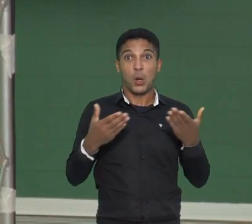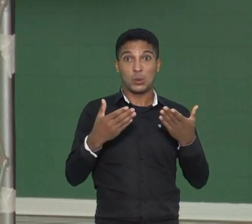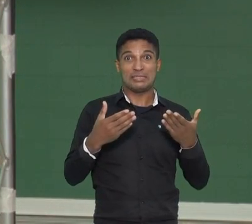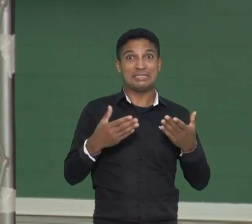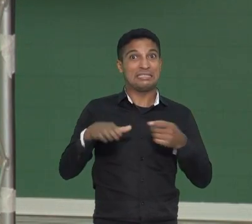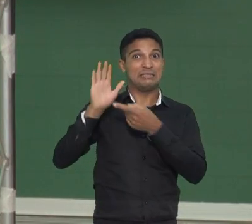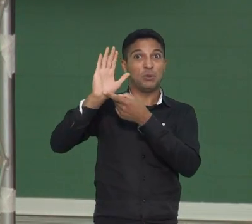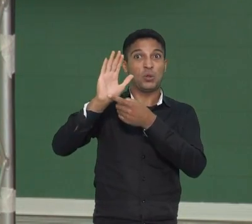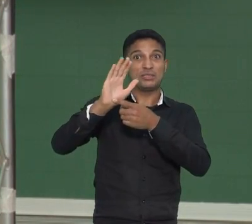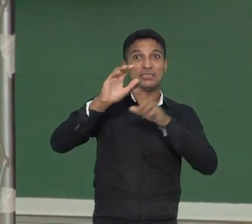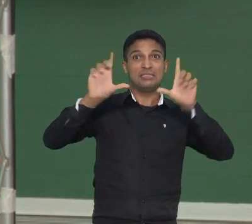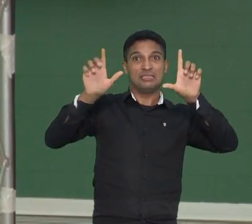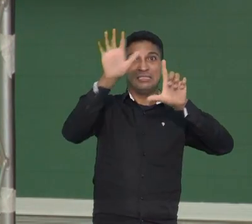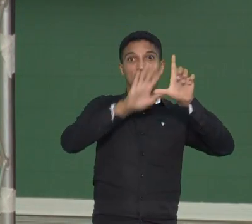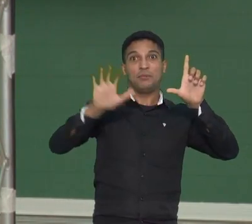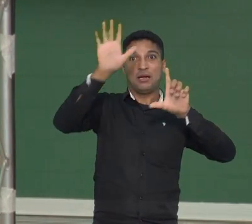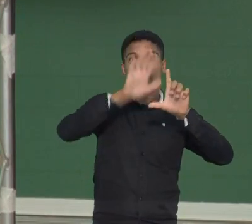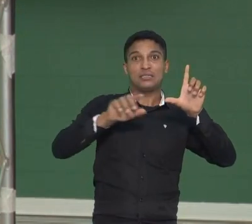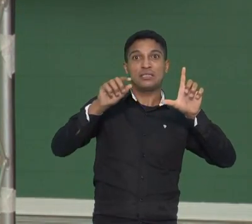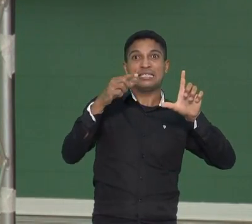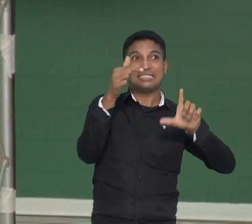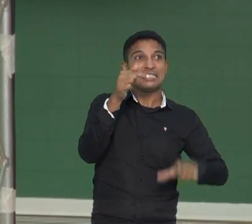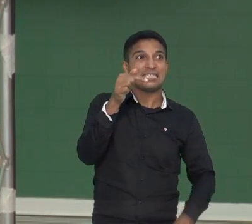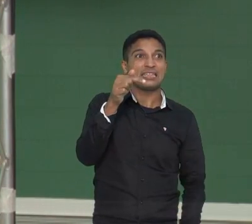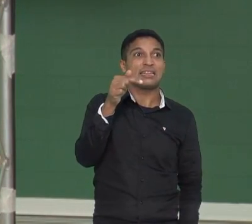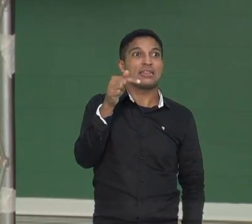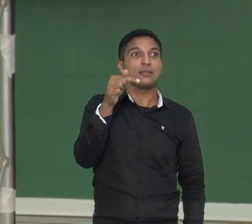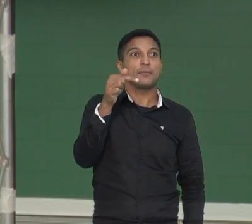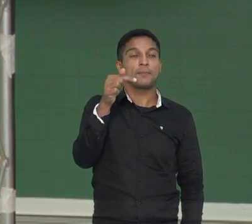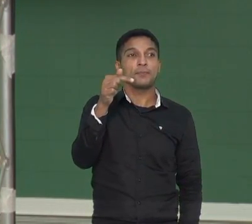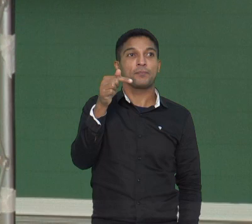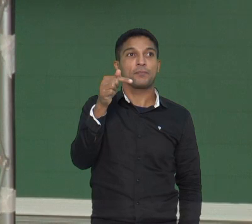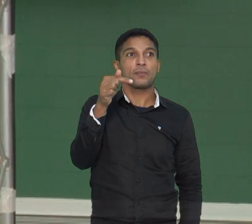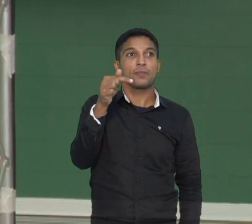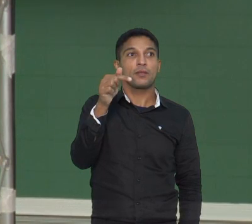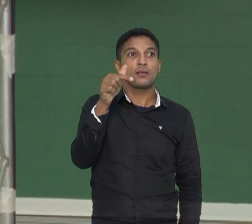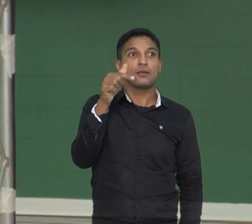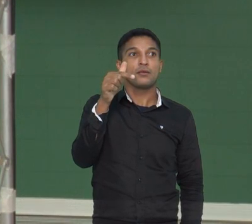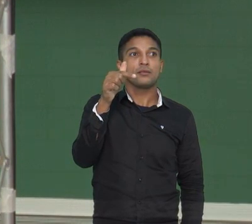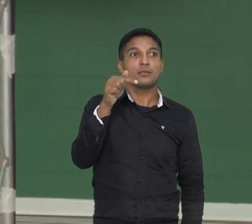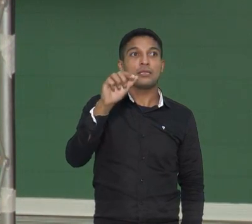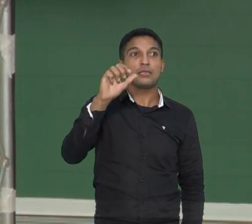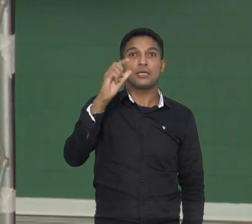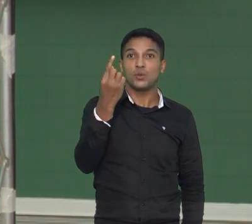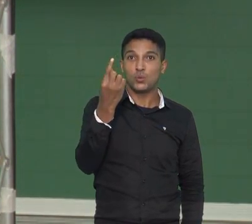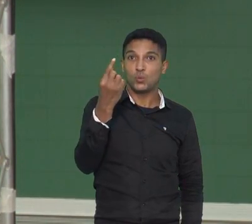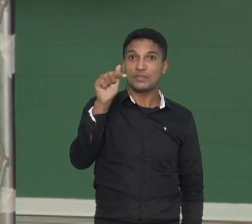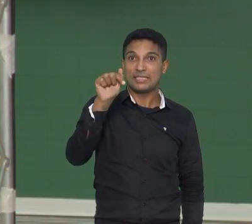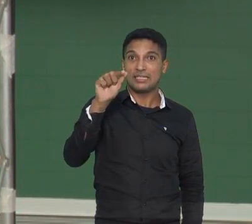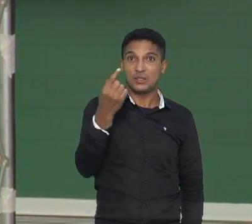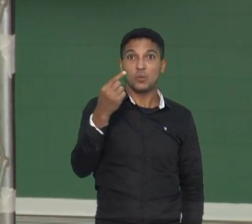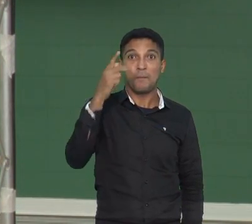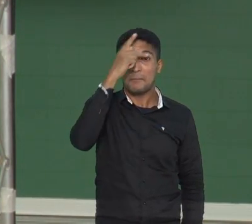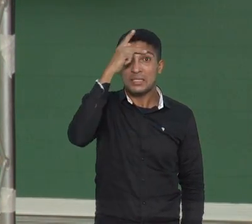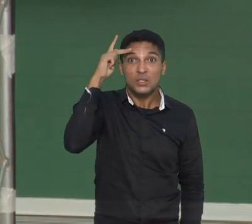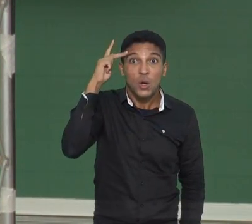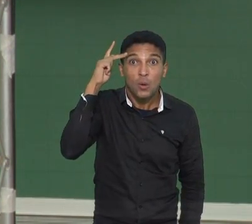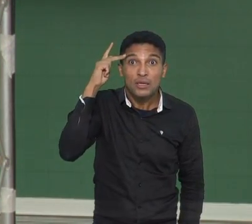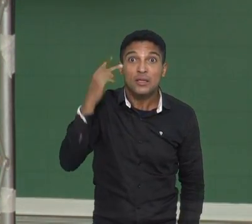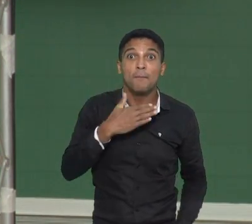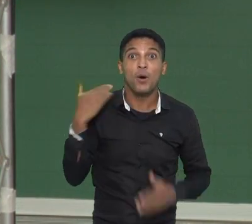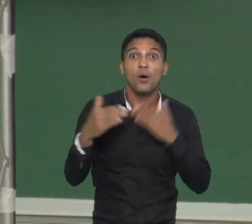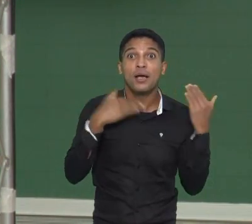no Brasil, são negros, tá? Considerando pretos e pardos. E ocupantes de cargo